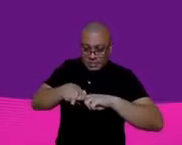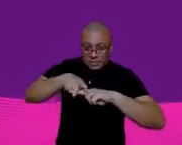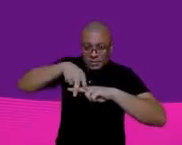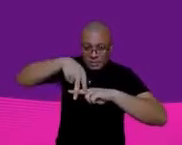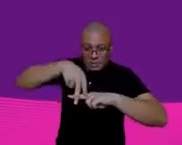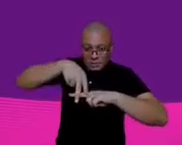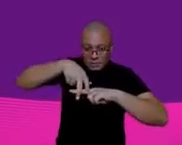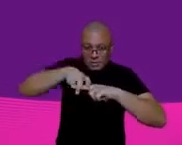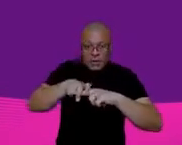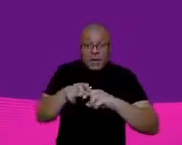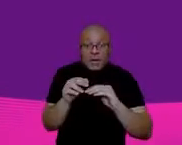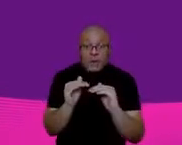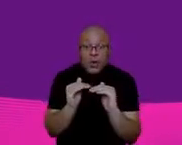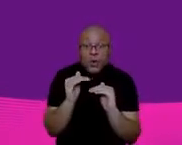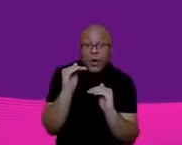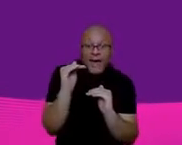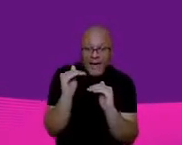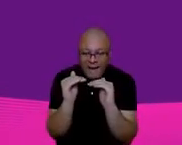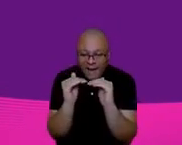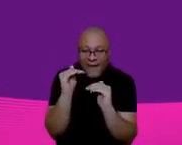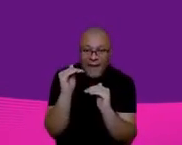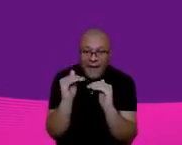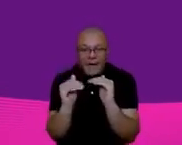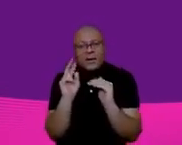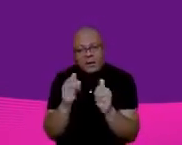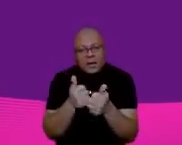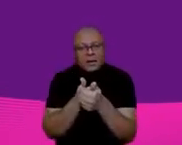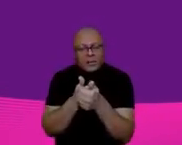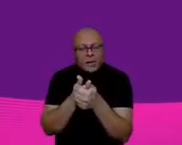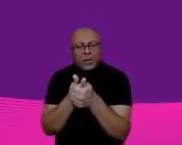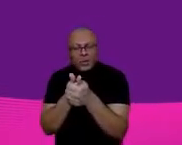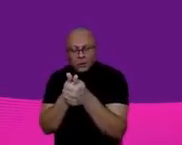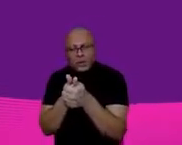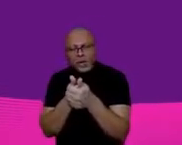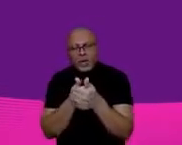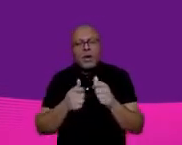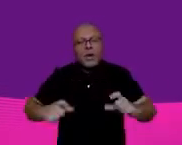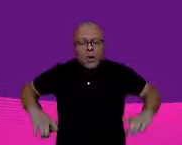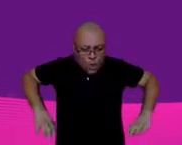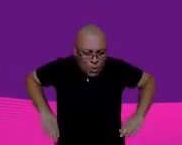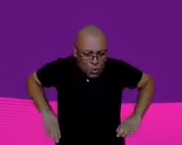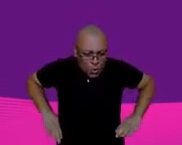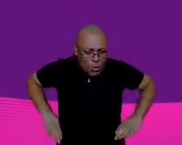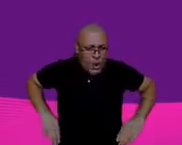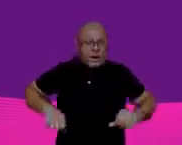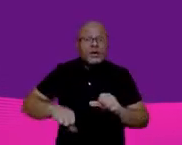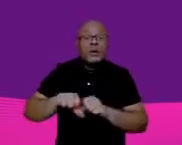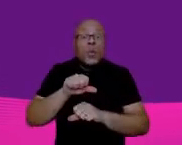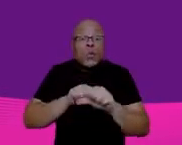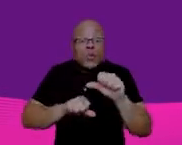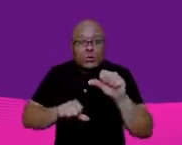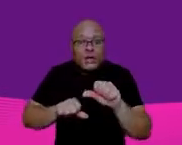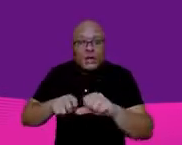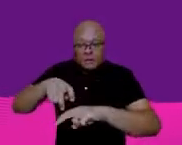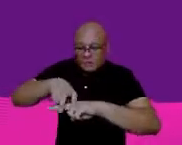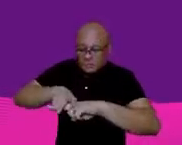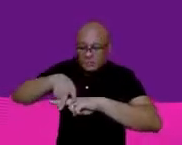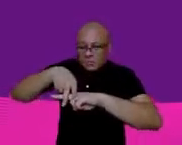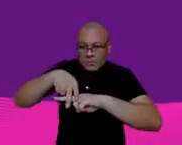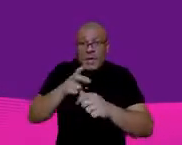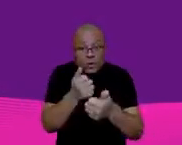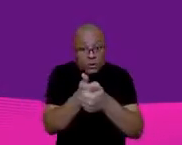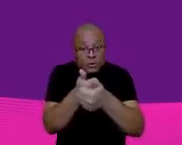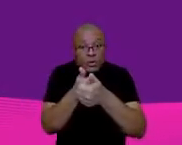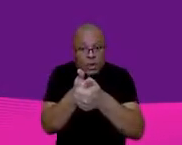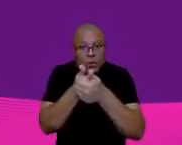Dá para verificar como fica a estabilidade do quadril quando nós passamos da posição em pé para sentada. E aí, quando